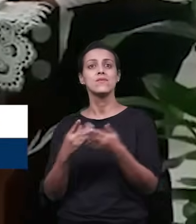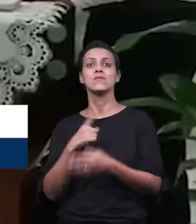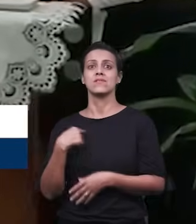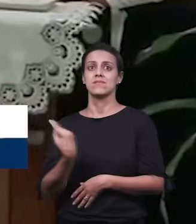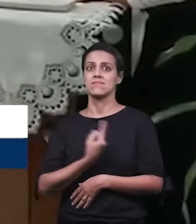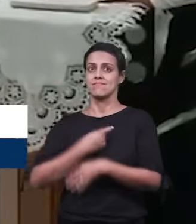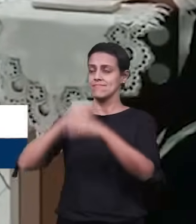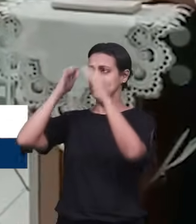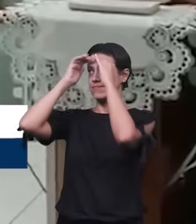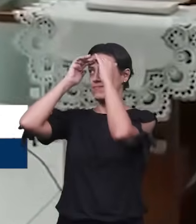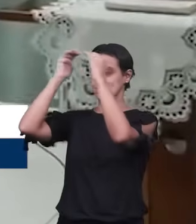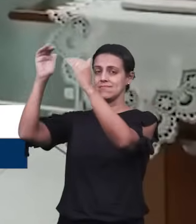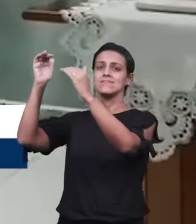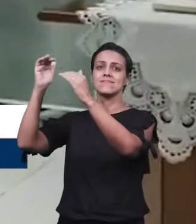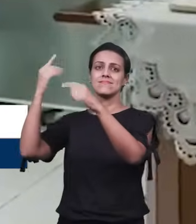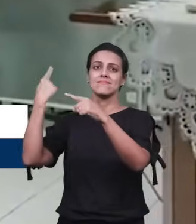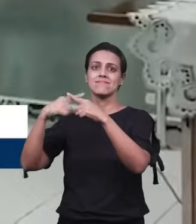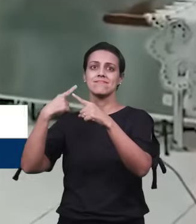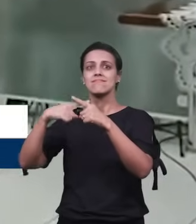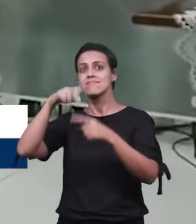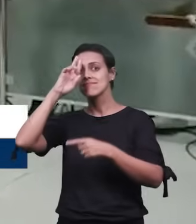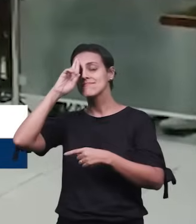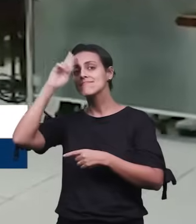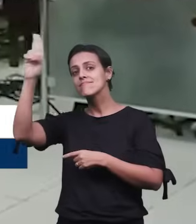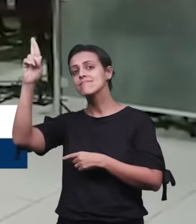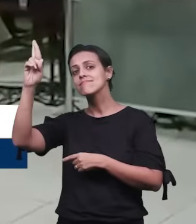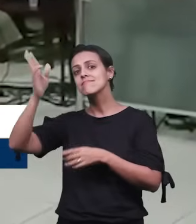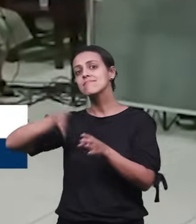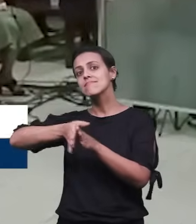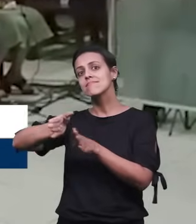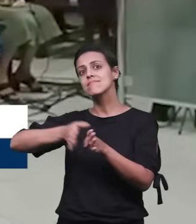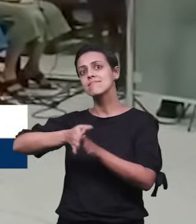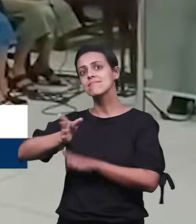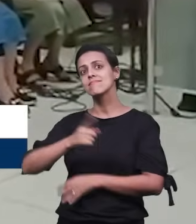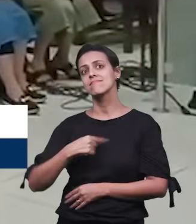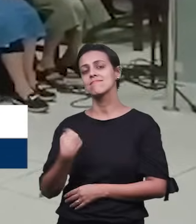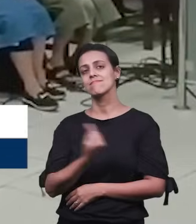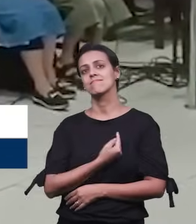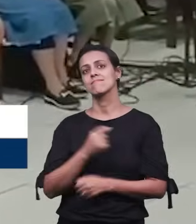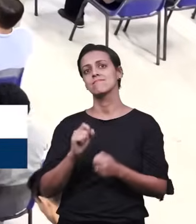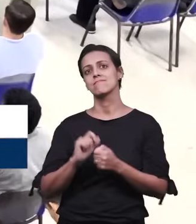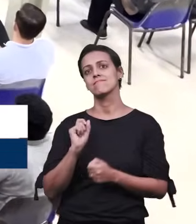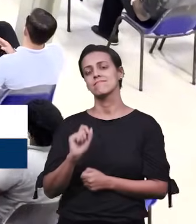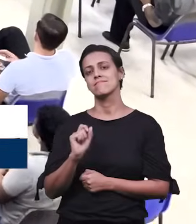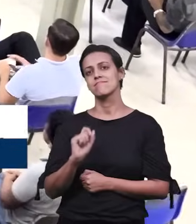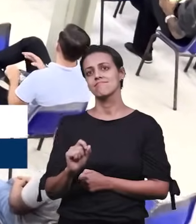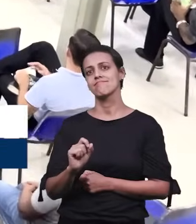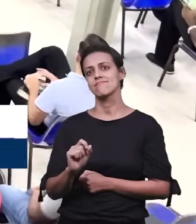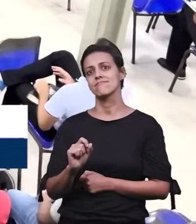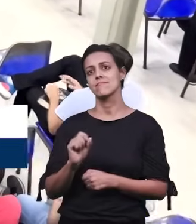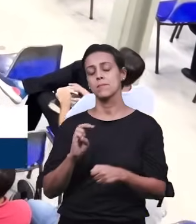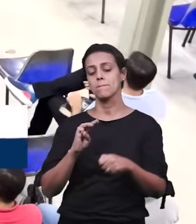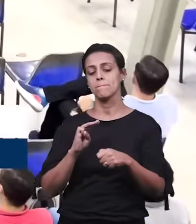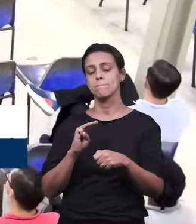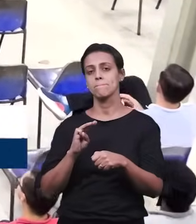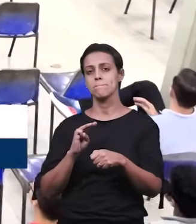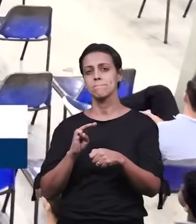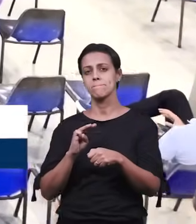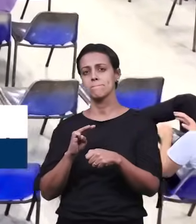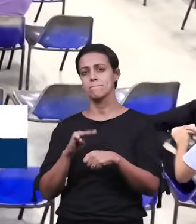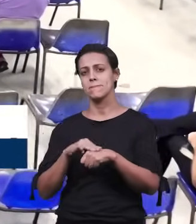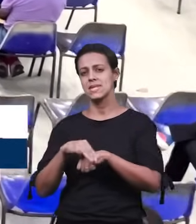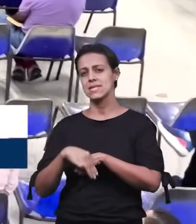uma determinação do Senhor, onde, por orientação do Senhor, pegamos o livro Ministério do